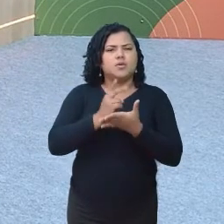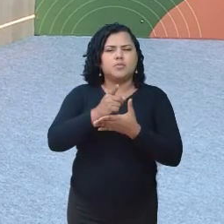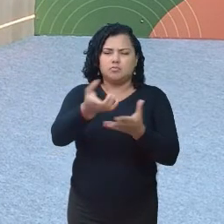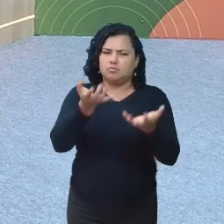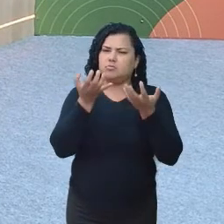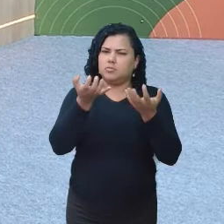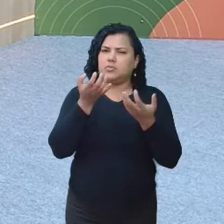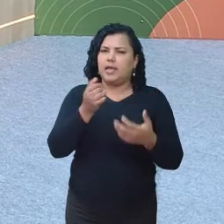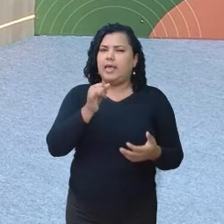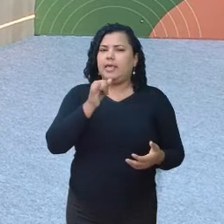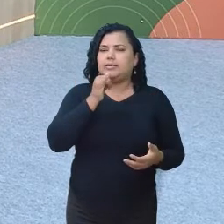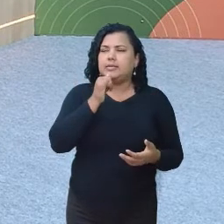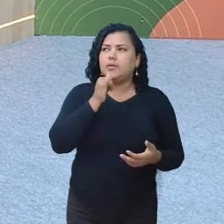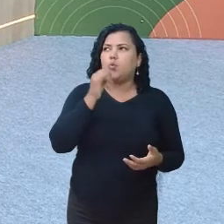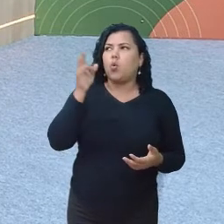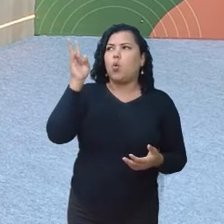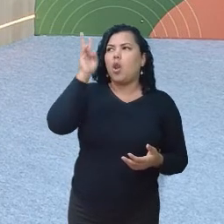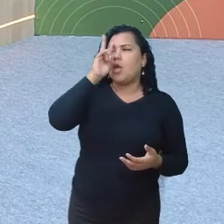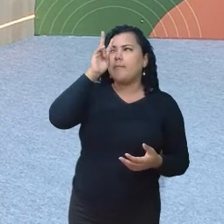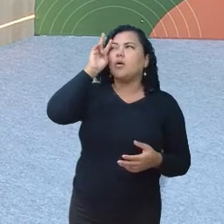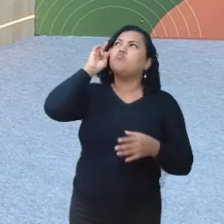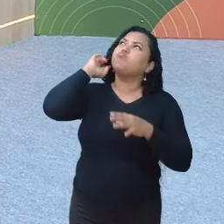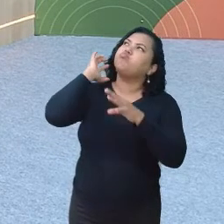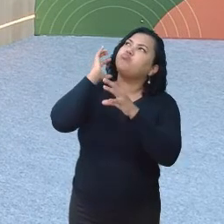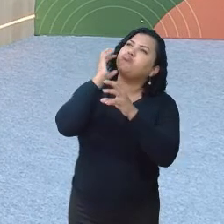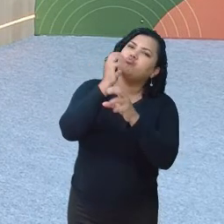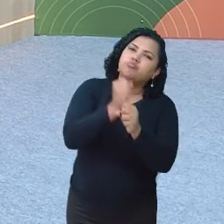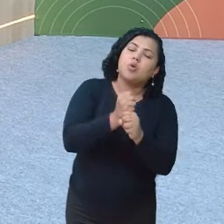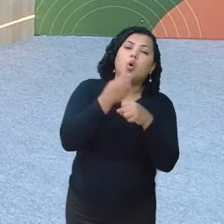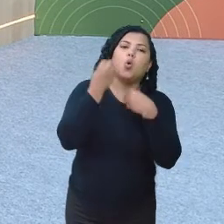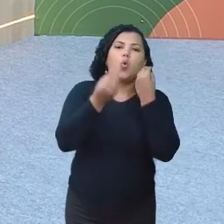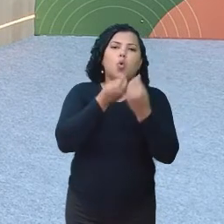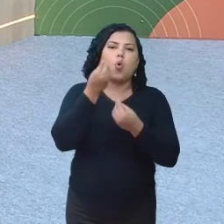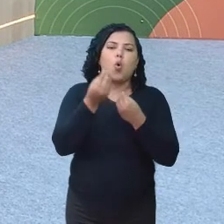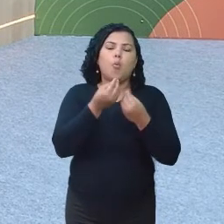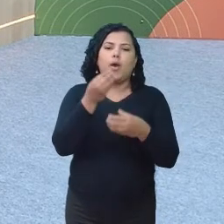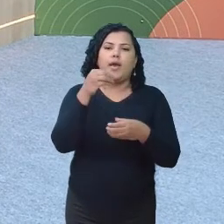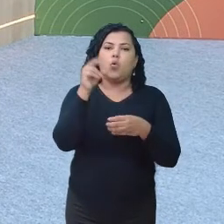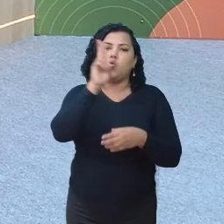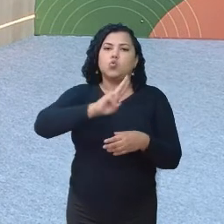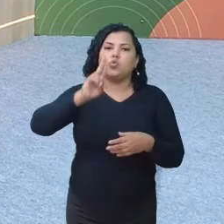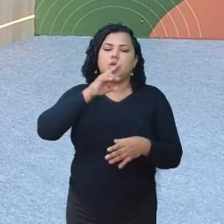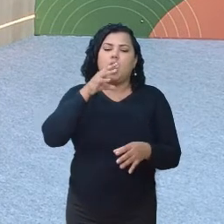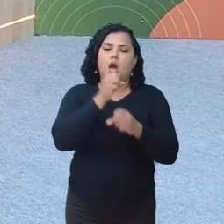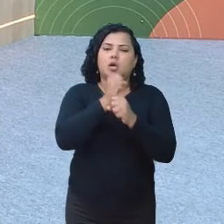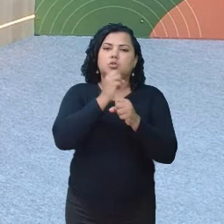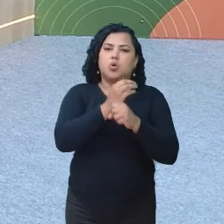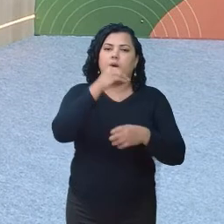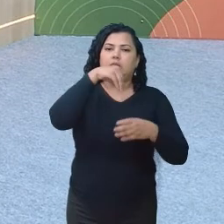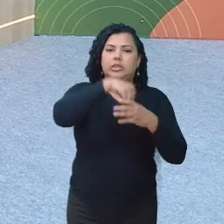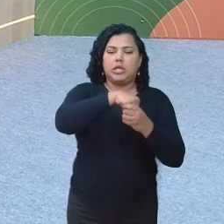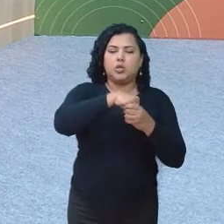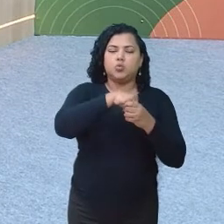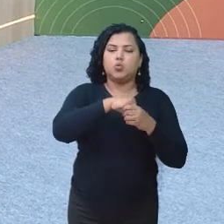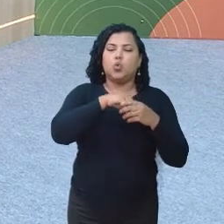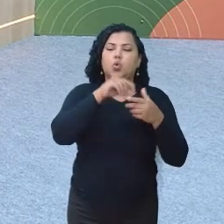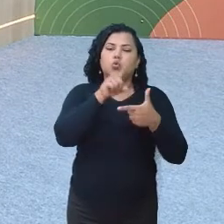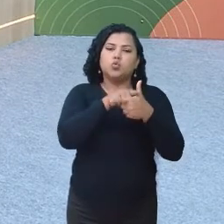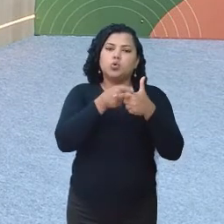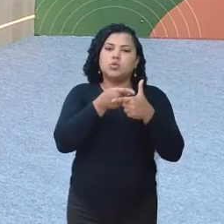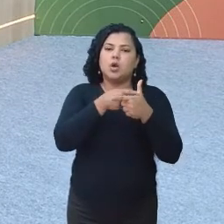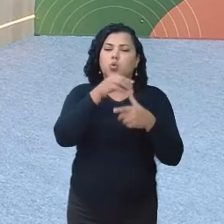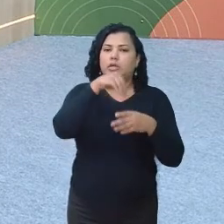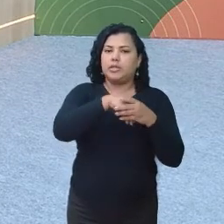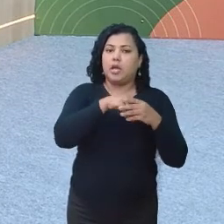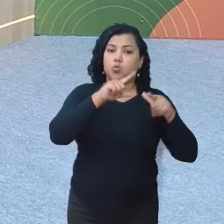quiser relembrar como é que você aplica um pouco da soma dos ângulos internos de um triângulo e de um quadrilátero, esse exemplo